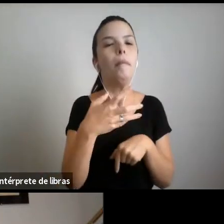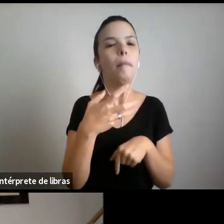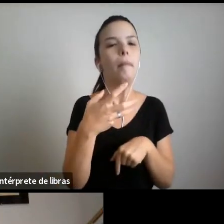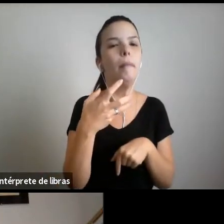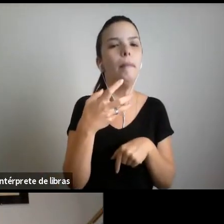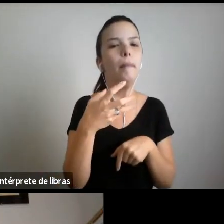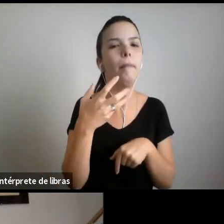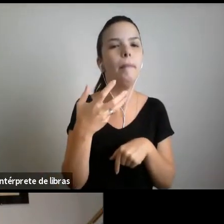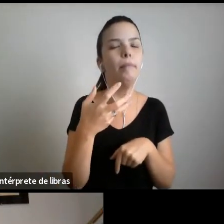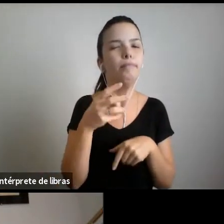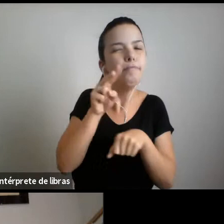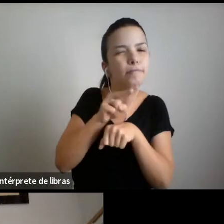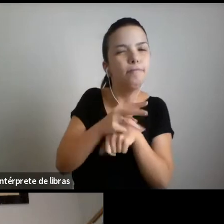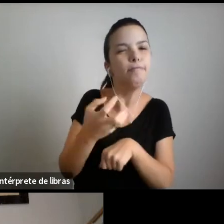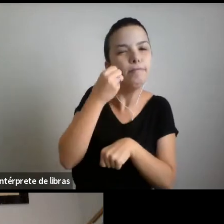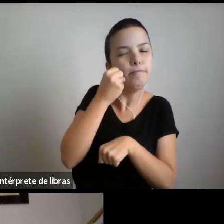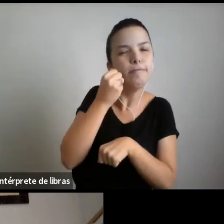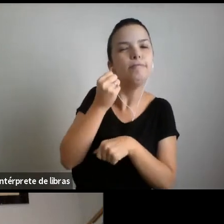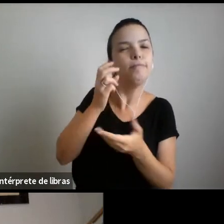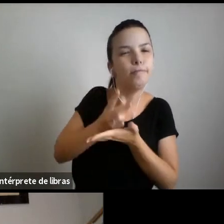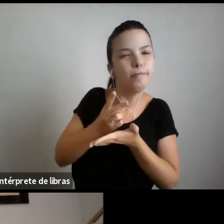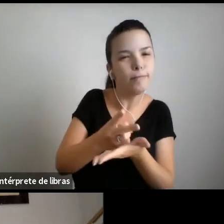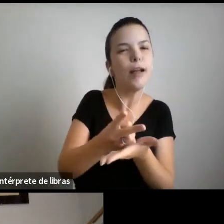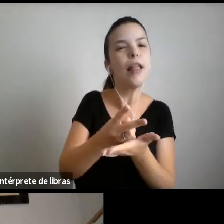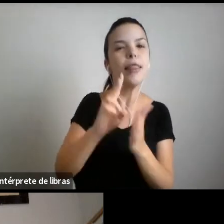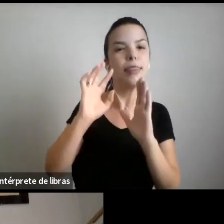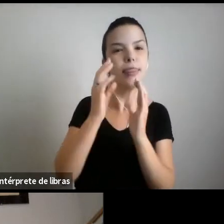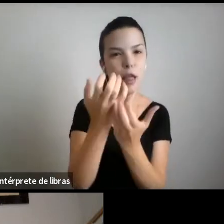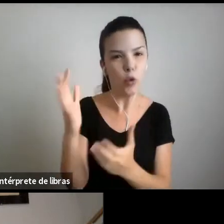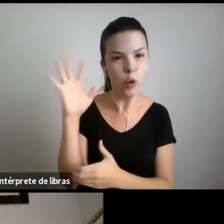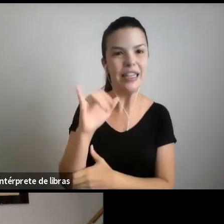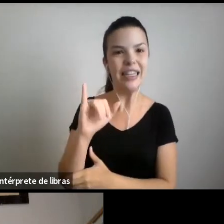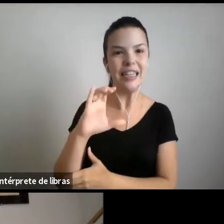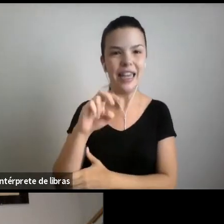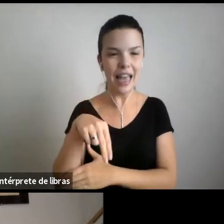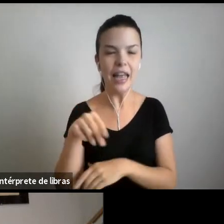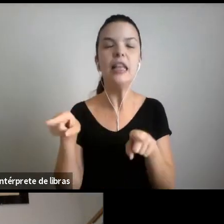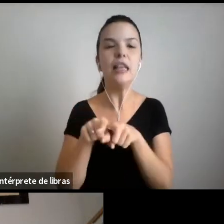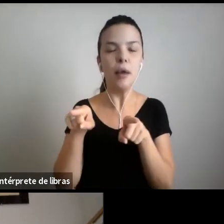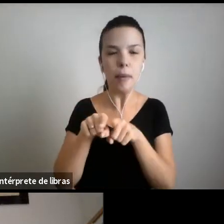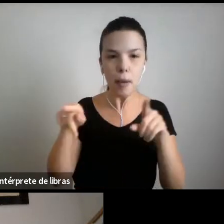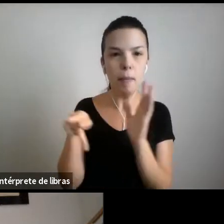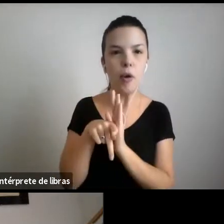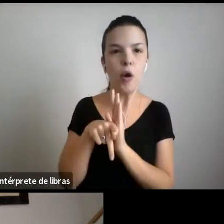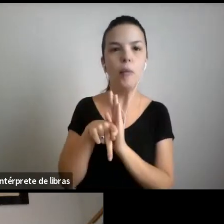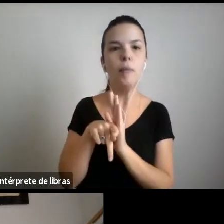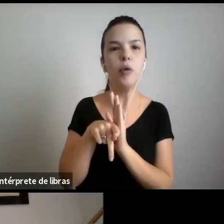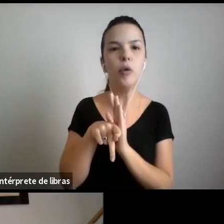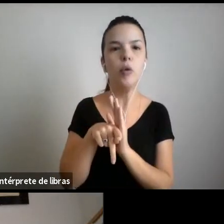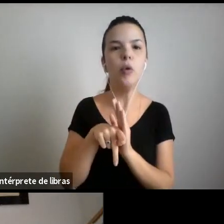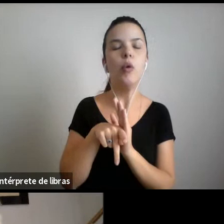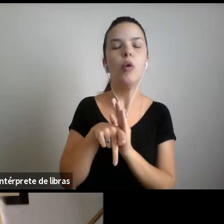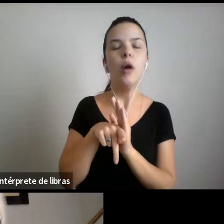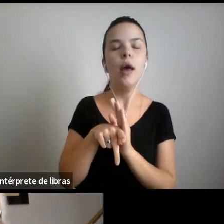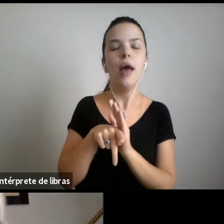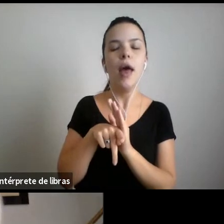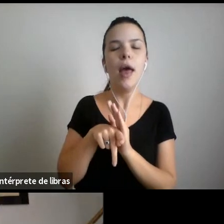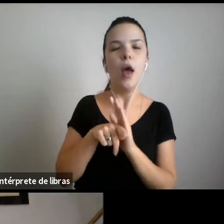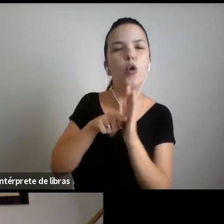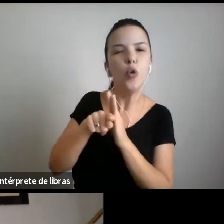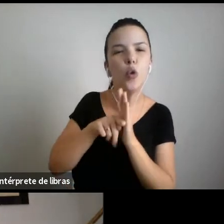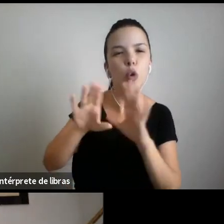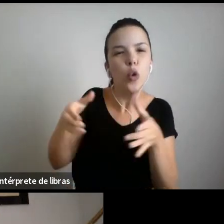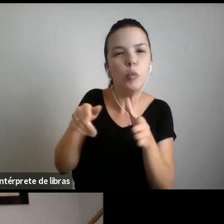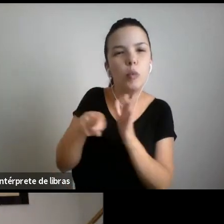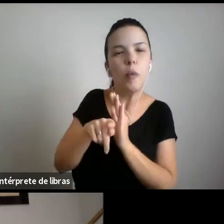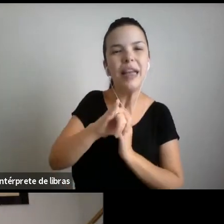a IUCN, e é co-diretor da Força Tarefa de Áreas Protegidas de Mamíferos Marinhos da IUCN. Hoyt é o autor